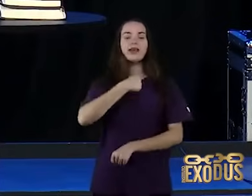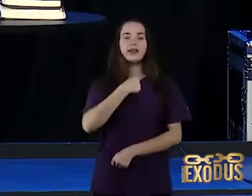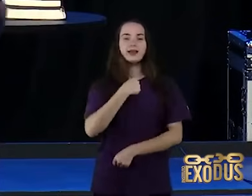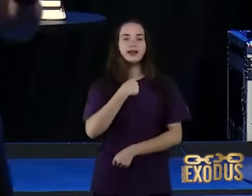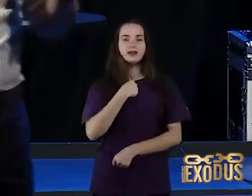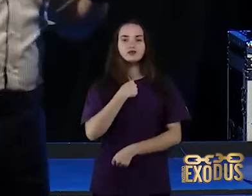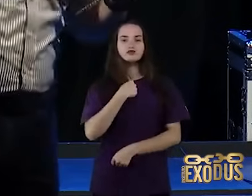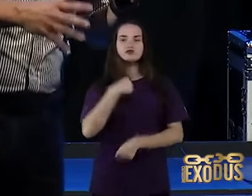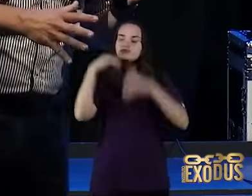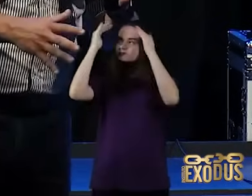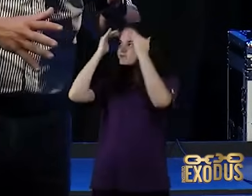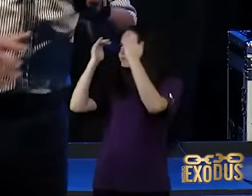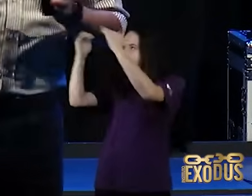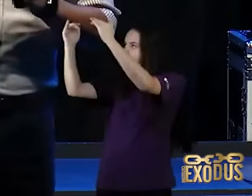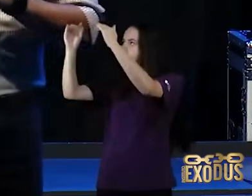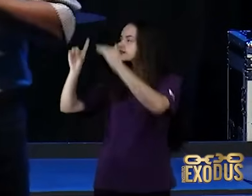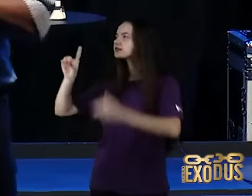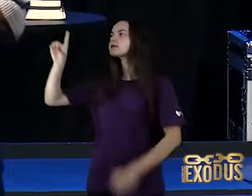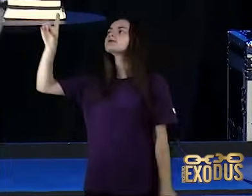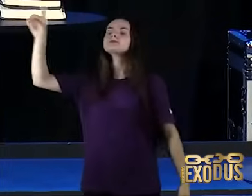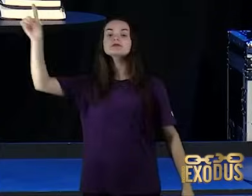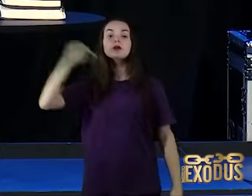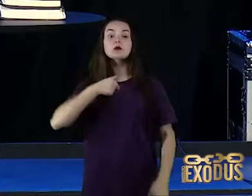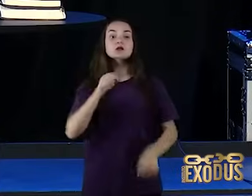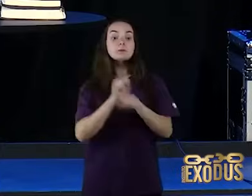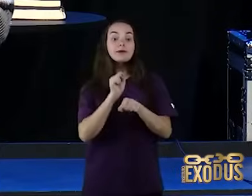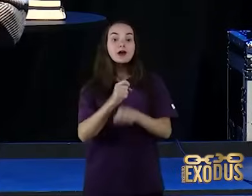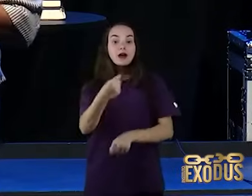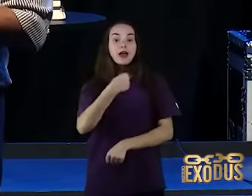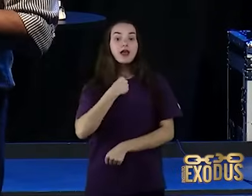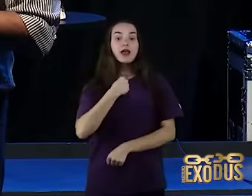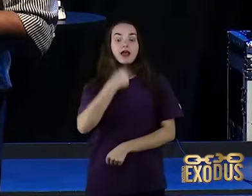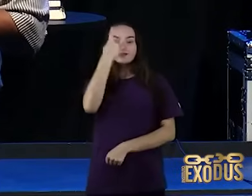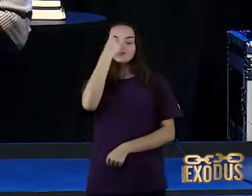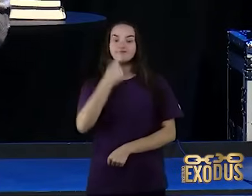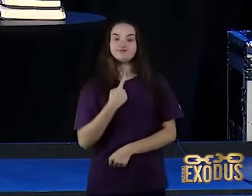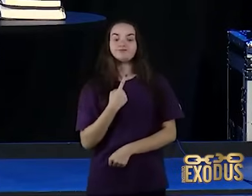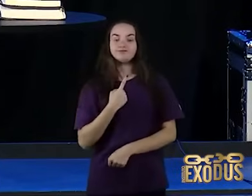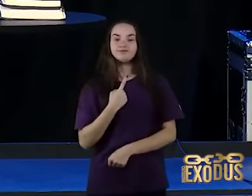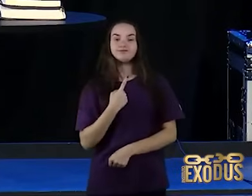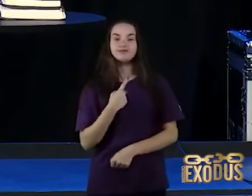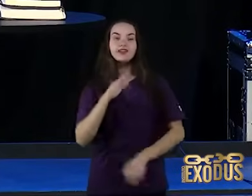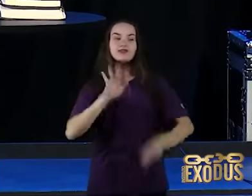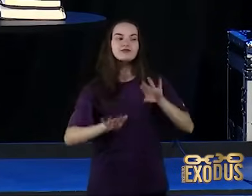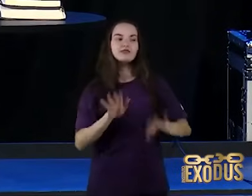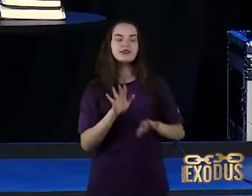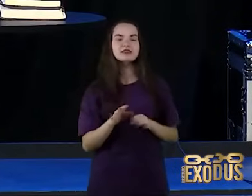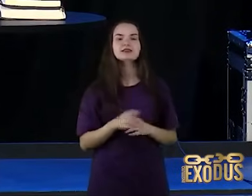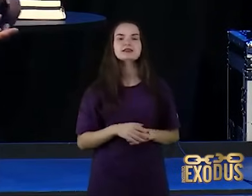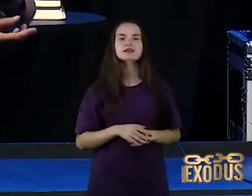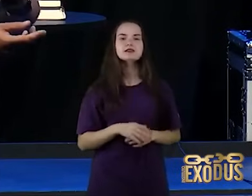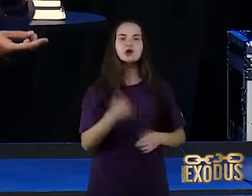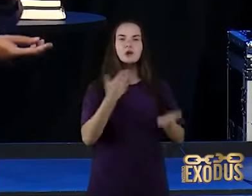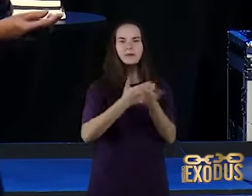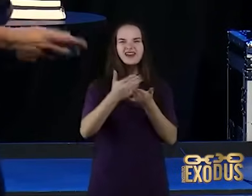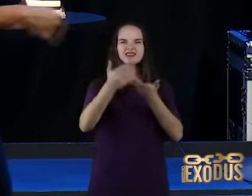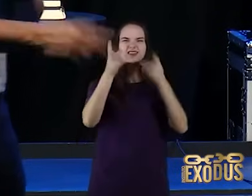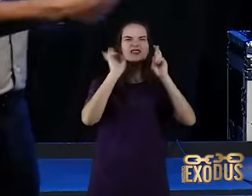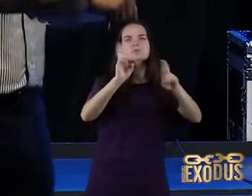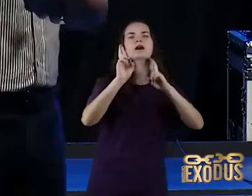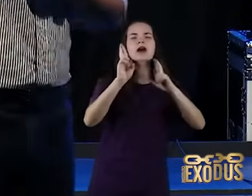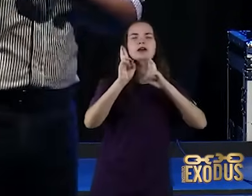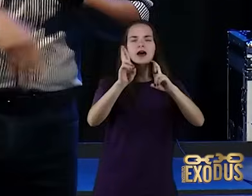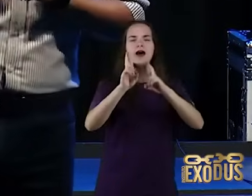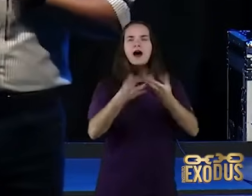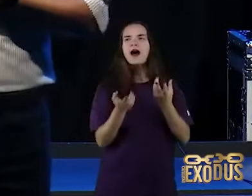segundo o coração de Deus eu espero de mim tem gente que tooca no ano novo uma esperança como se